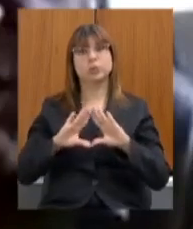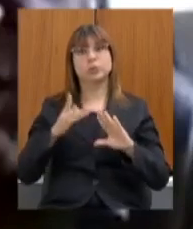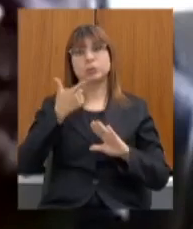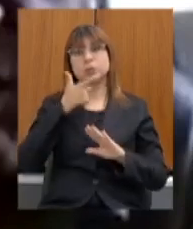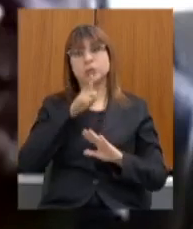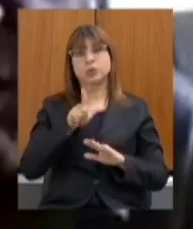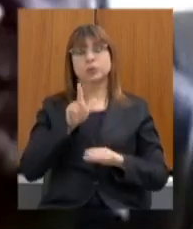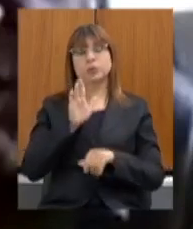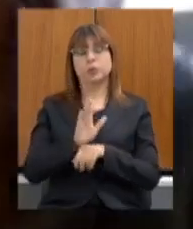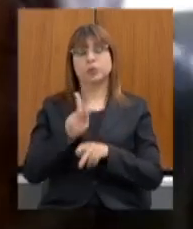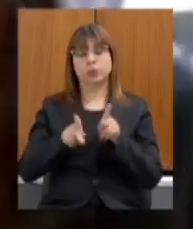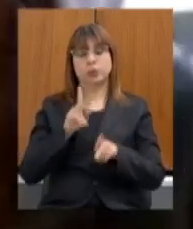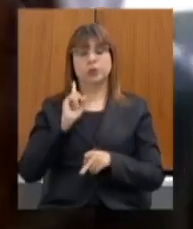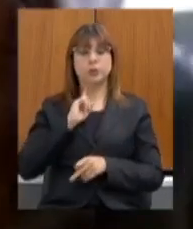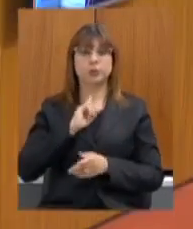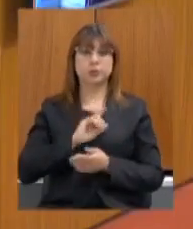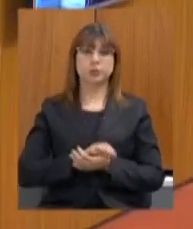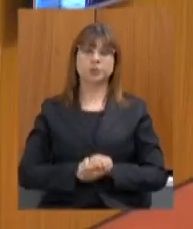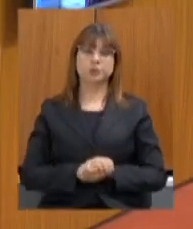ao povo mineiro.